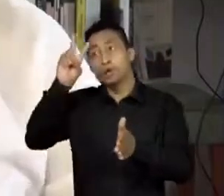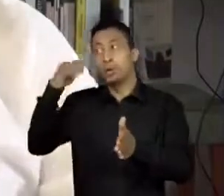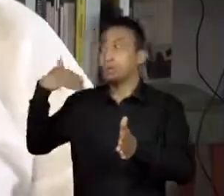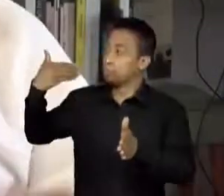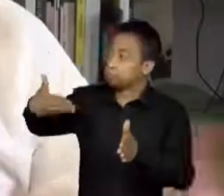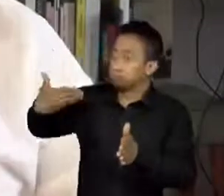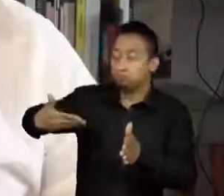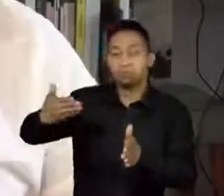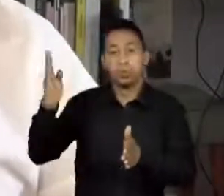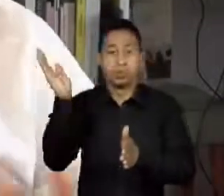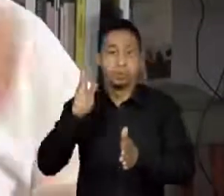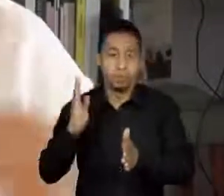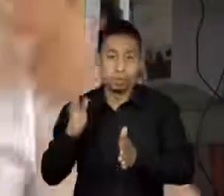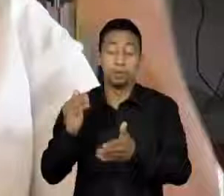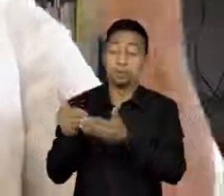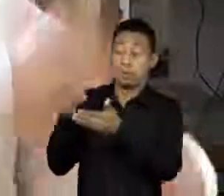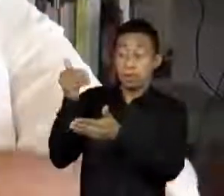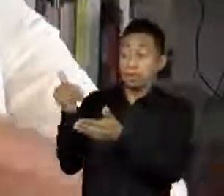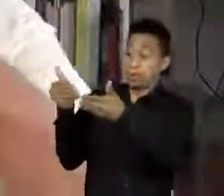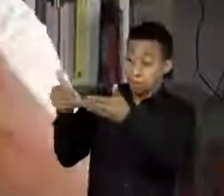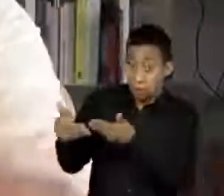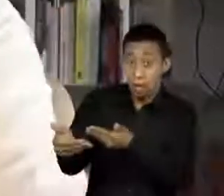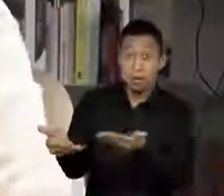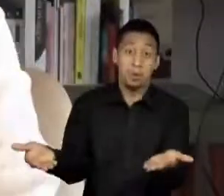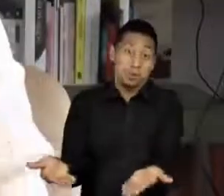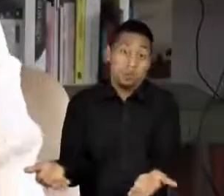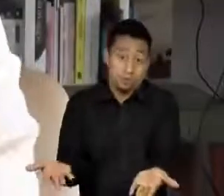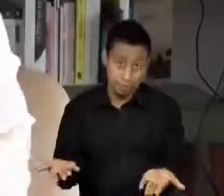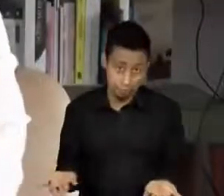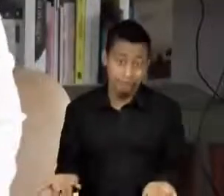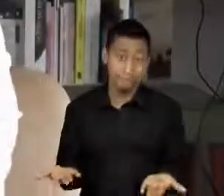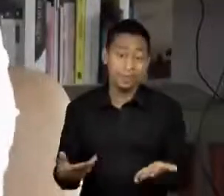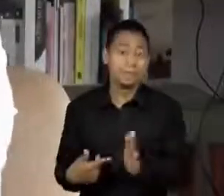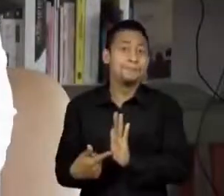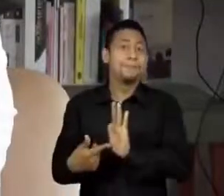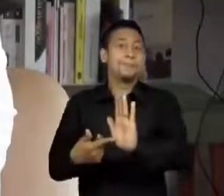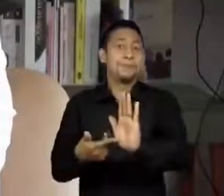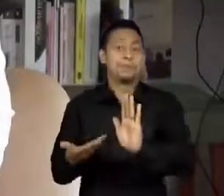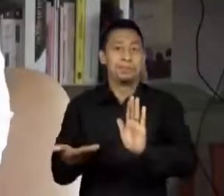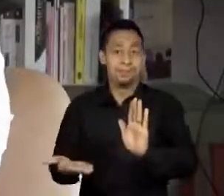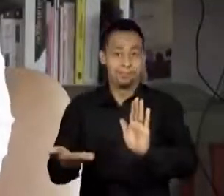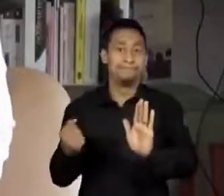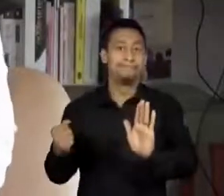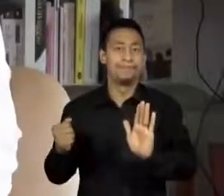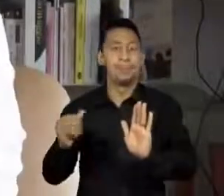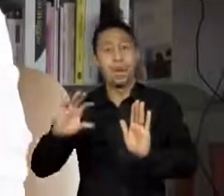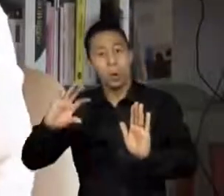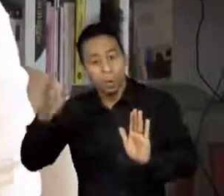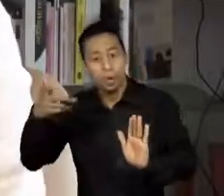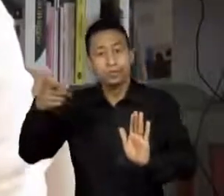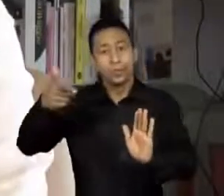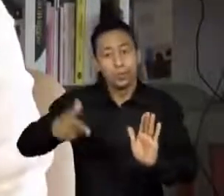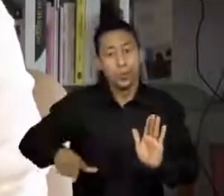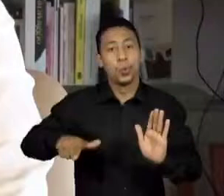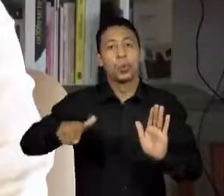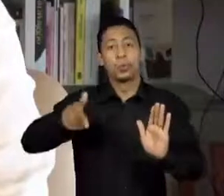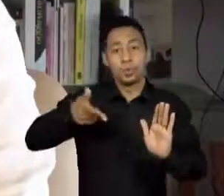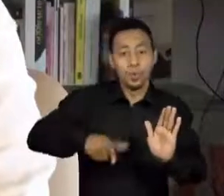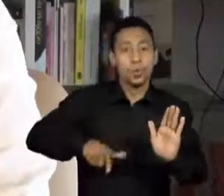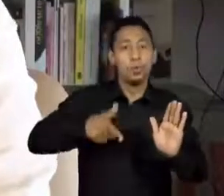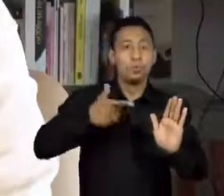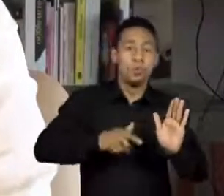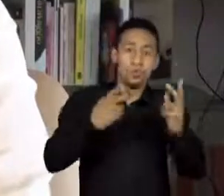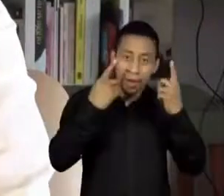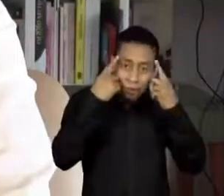Brasil de hoje e sempre e de hoje ela é renda é real acontece novamente com a violência urbana